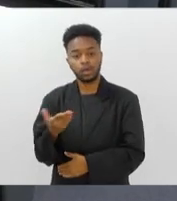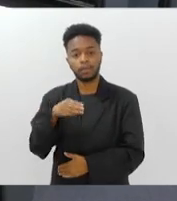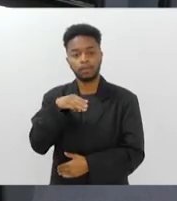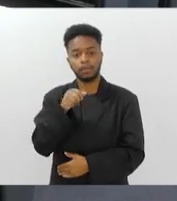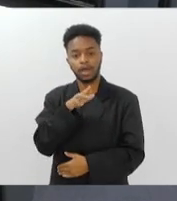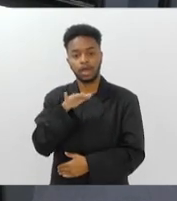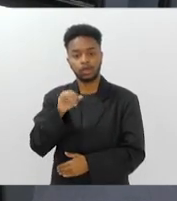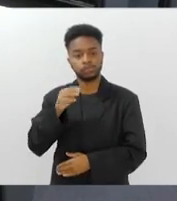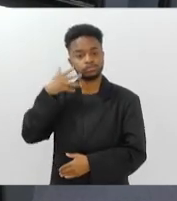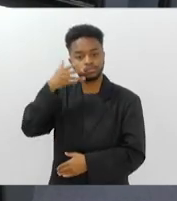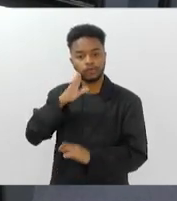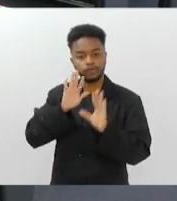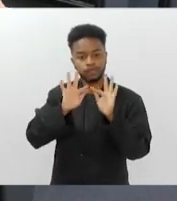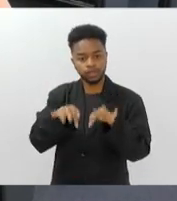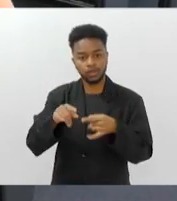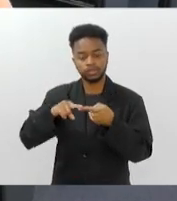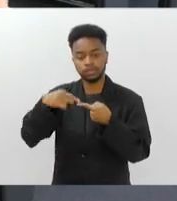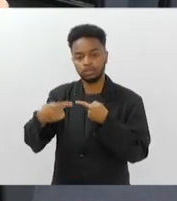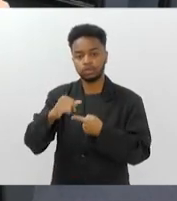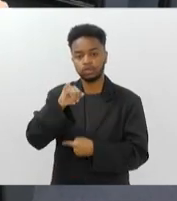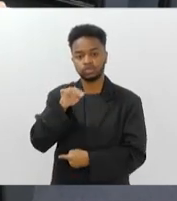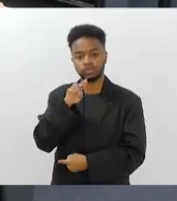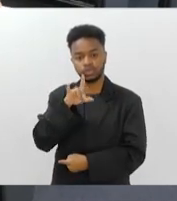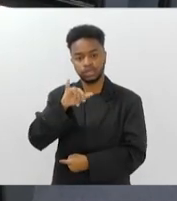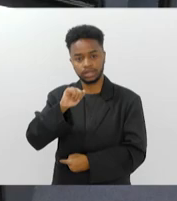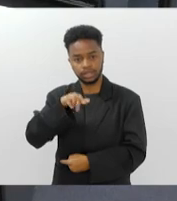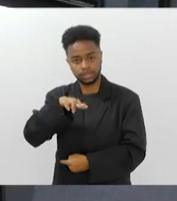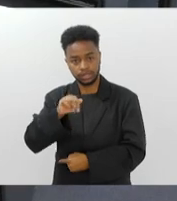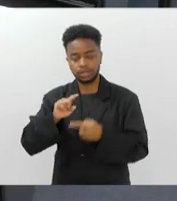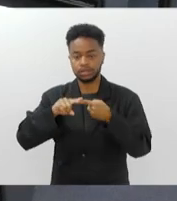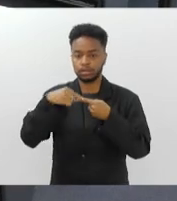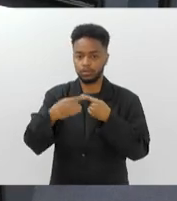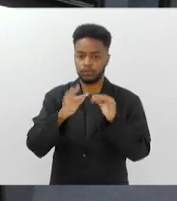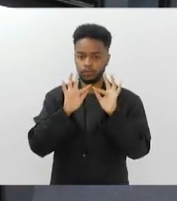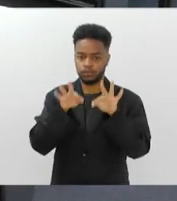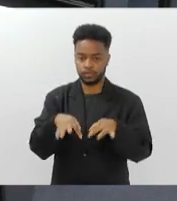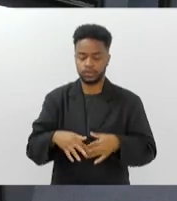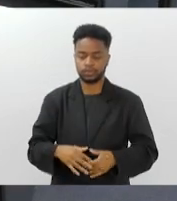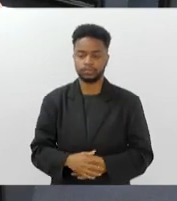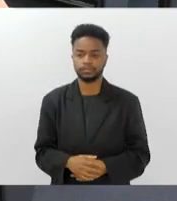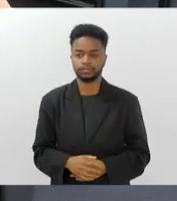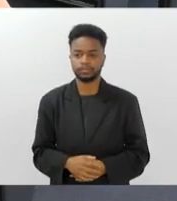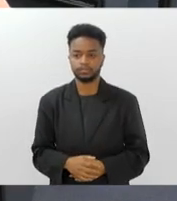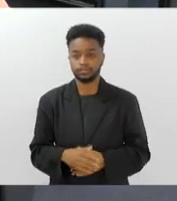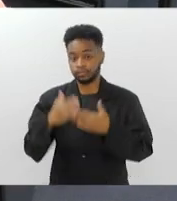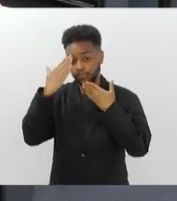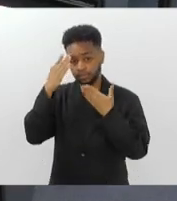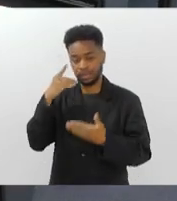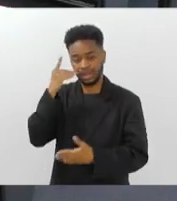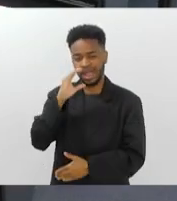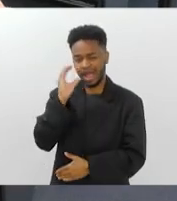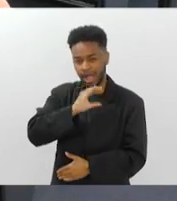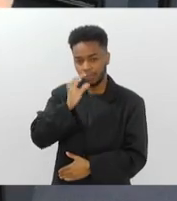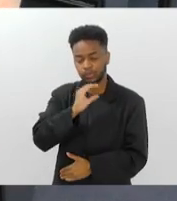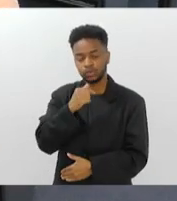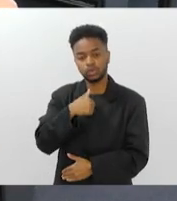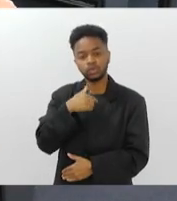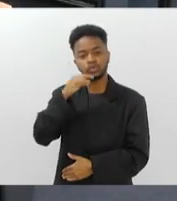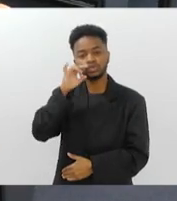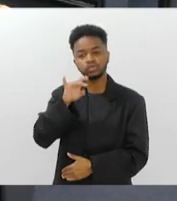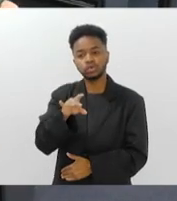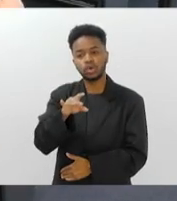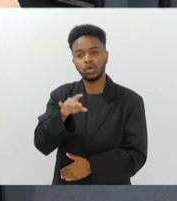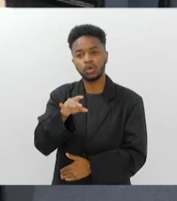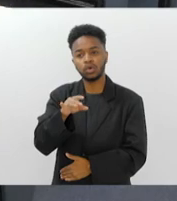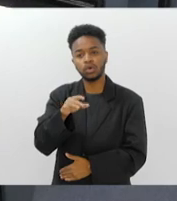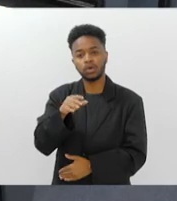considerações finais e depois Dra Juli encerrar Obrigado deputada rapidamente só para a gente dar